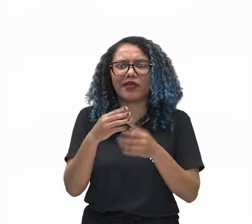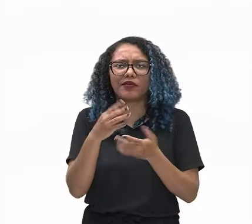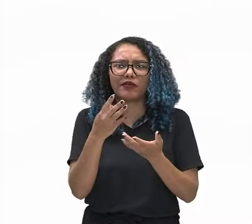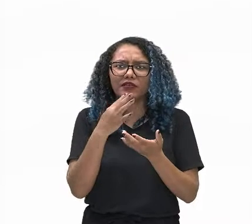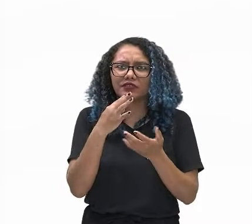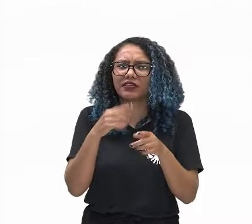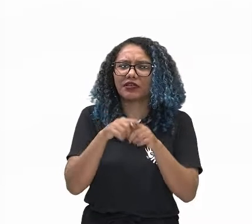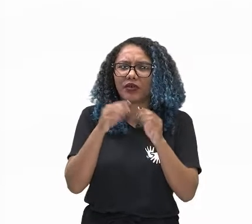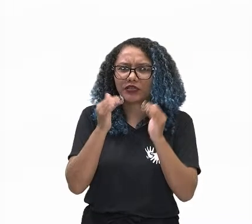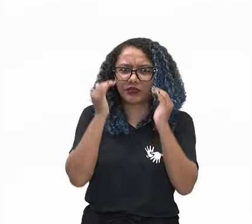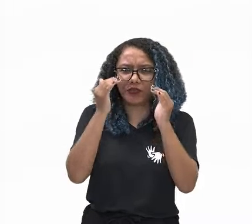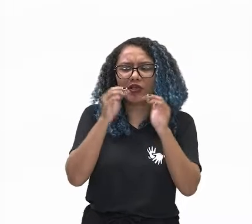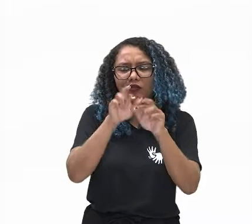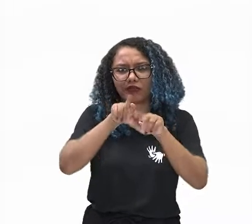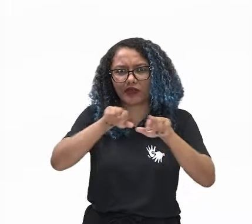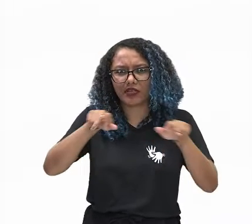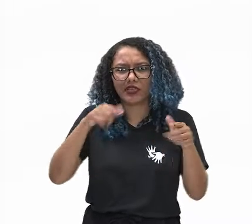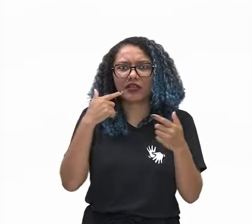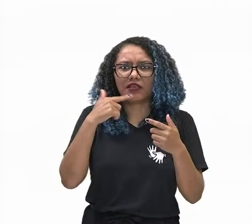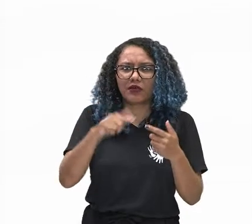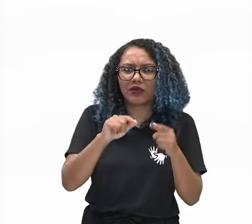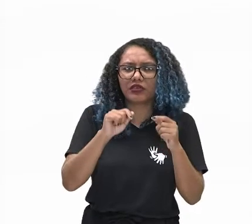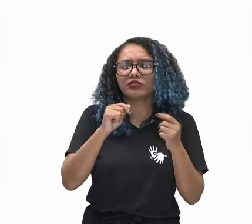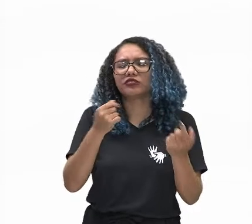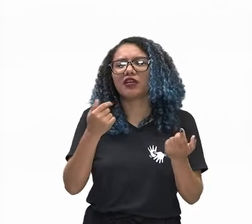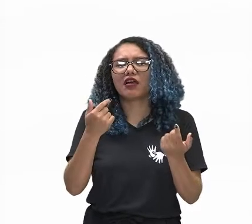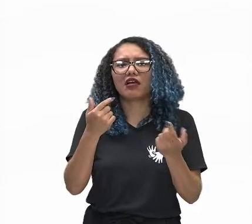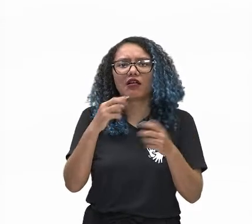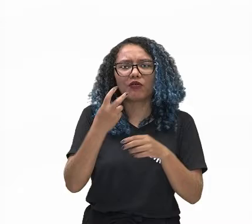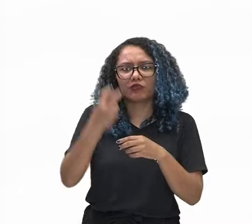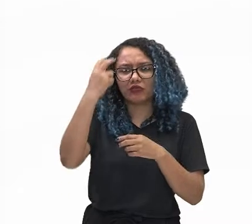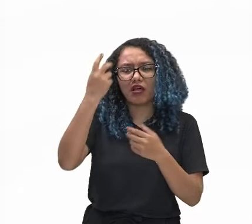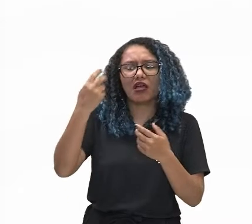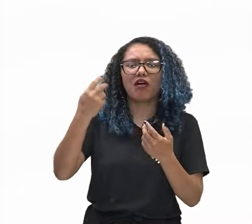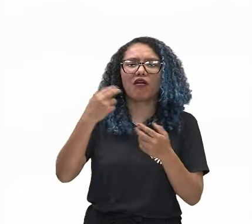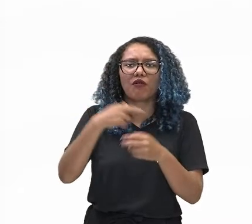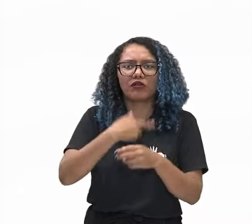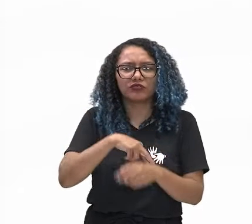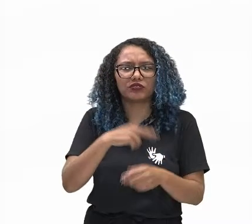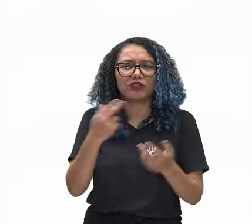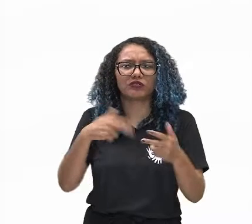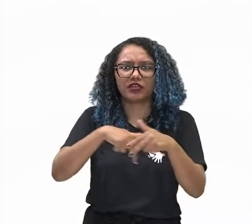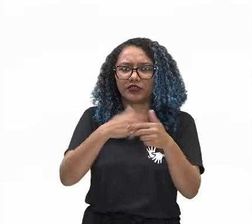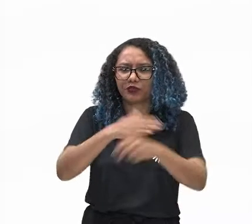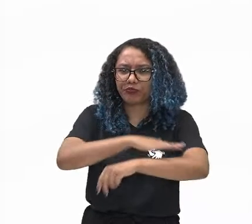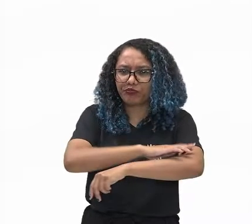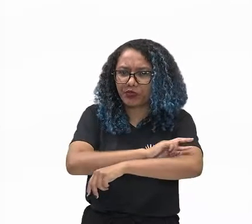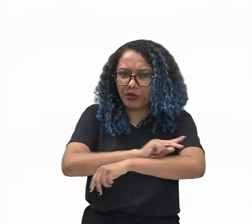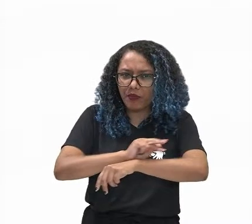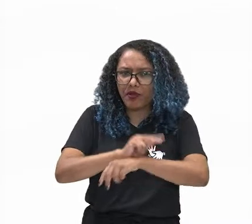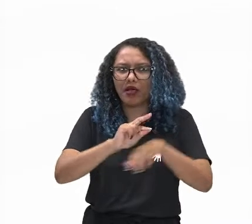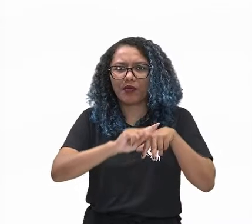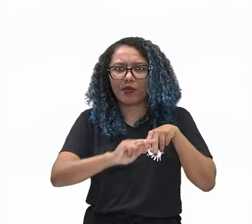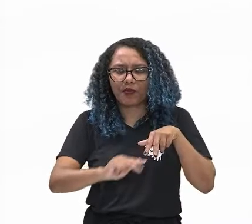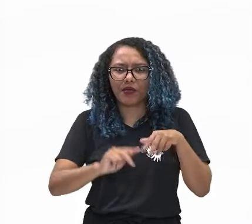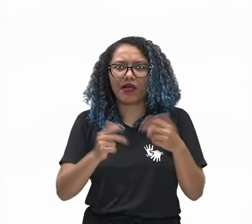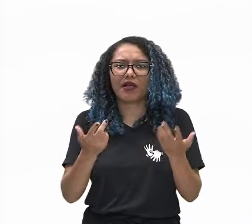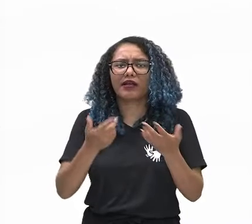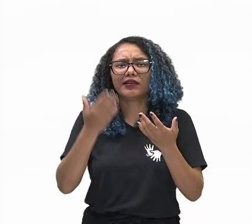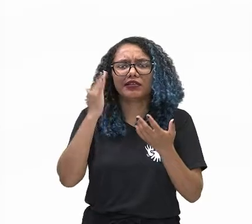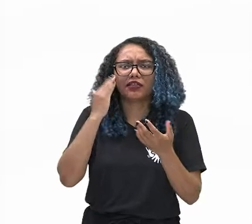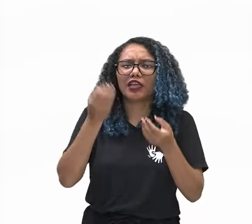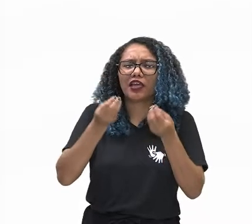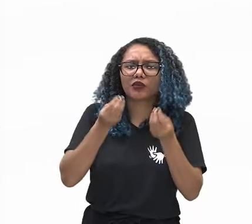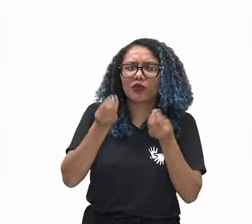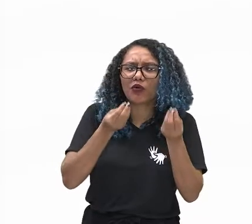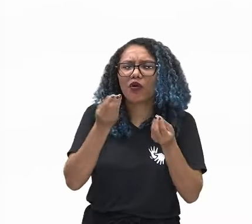e o respeito às diferenças linguísticas, culturais, religiosas, étnico-raciais, gênero, tendo a compreensão de que